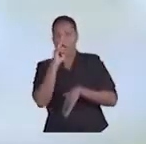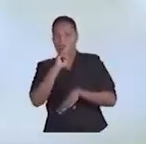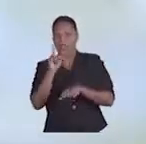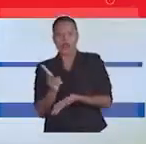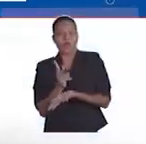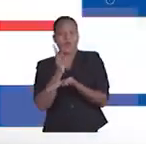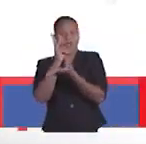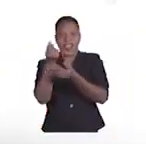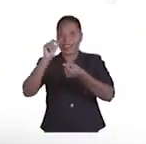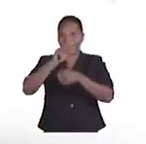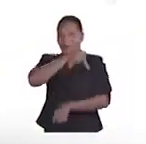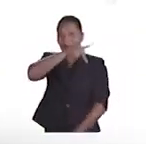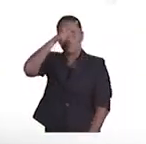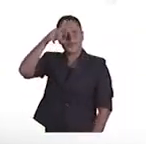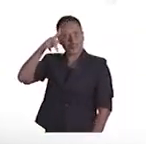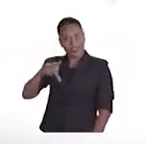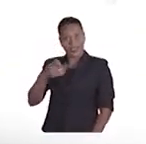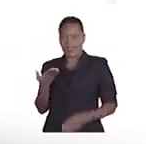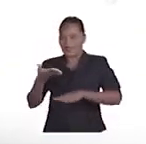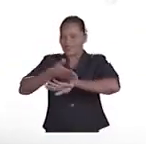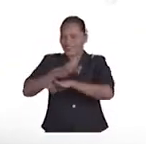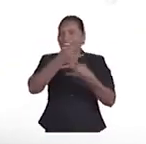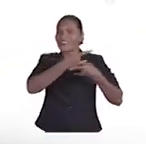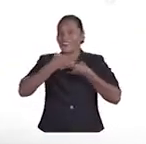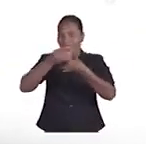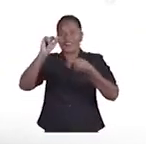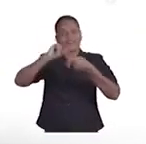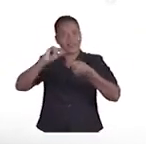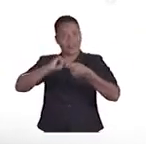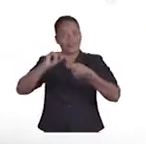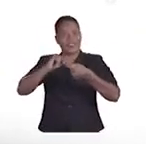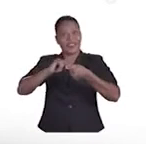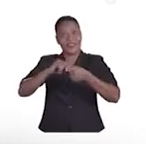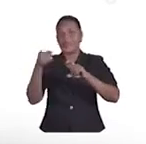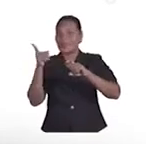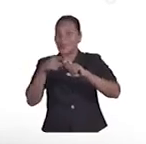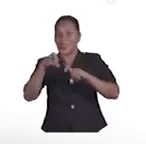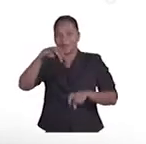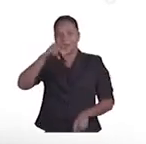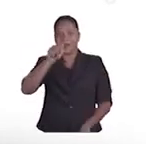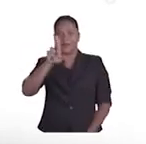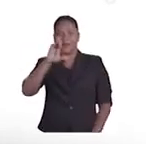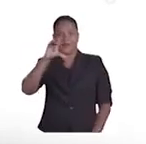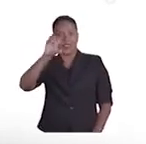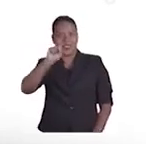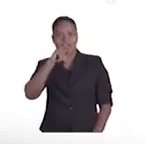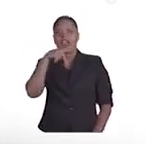decepcionar. Duarte Prefeito, filho do povo, igual a você.